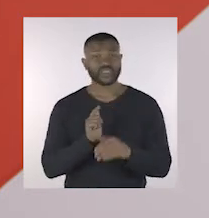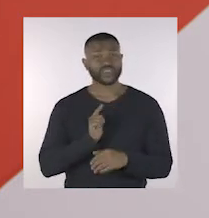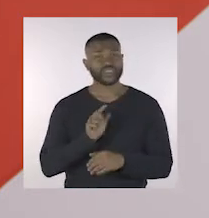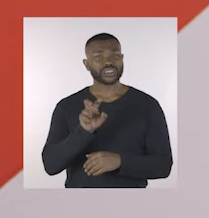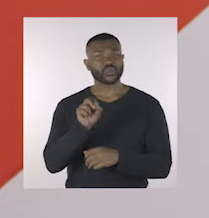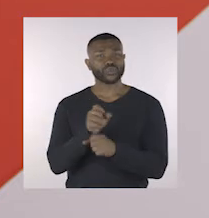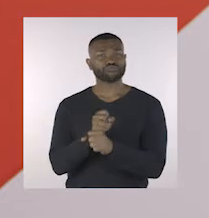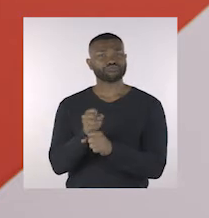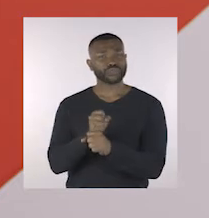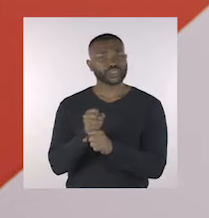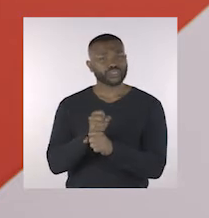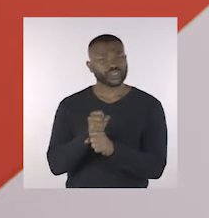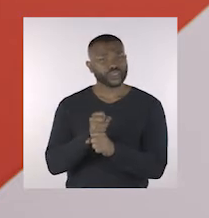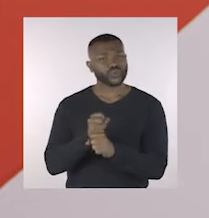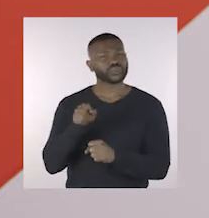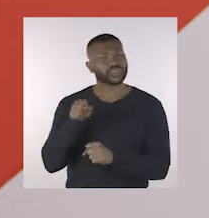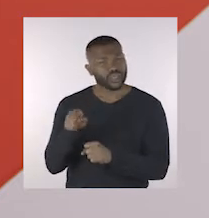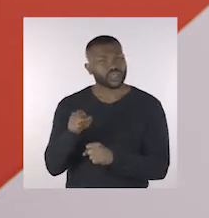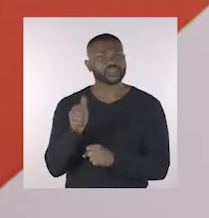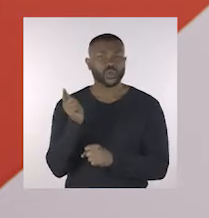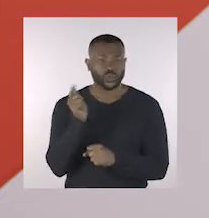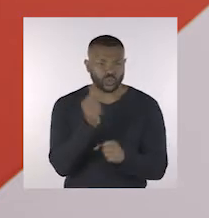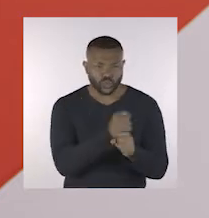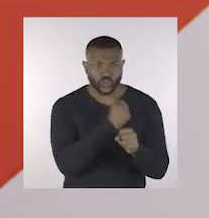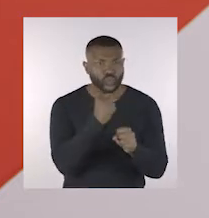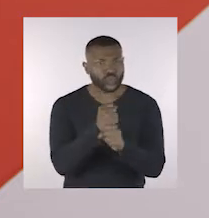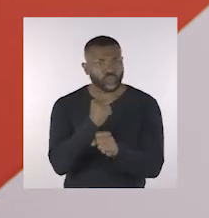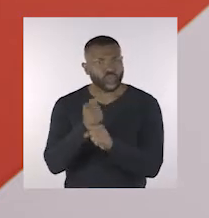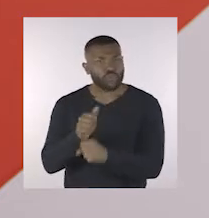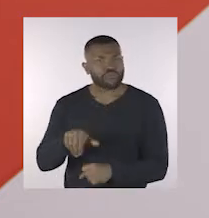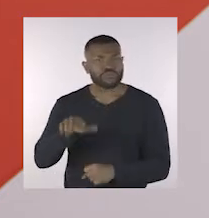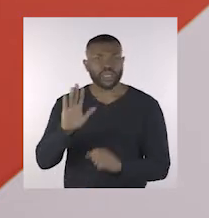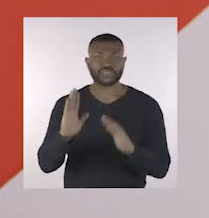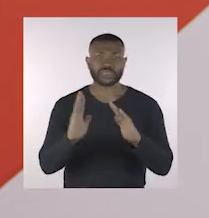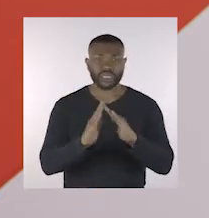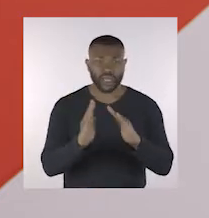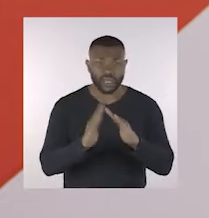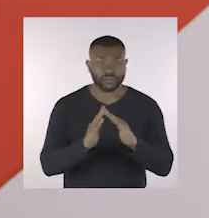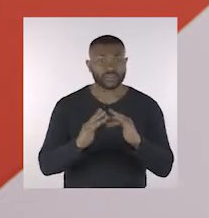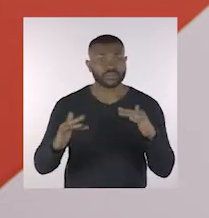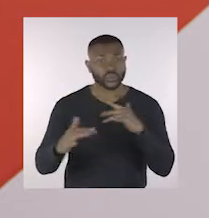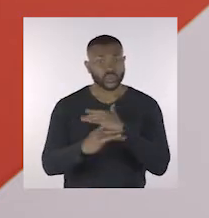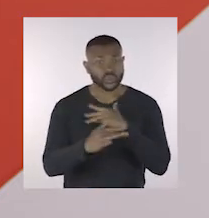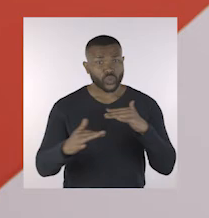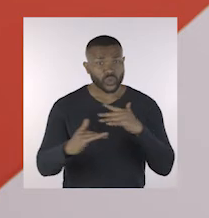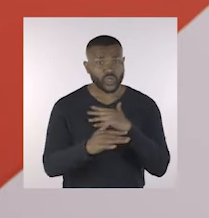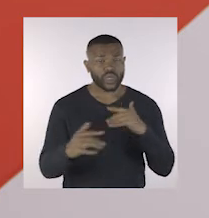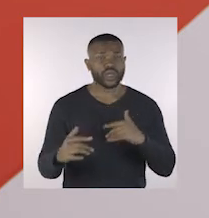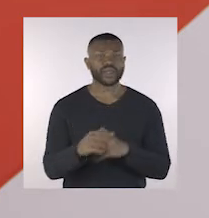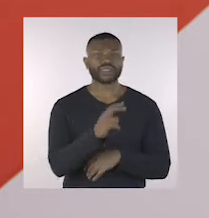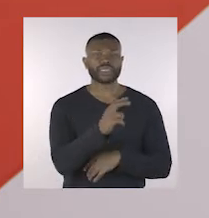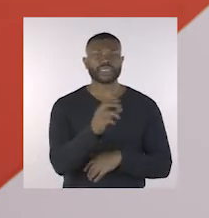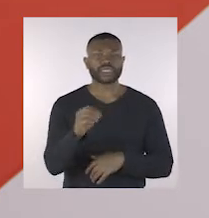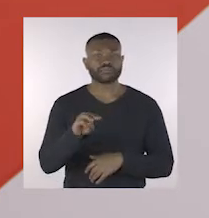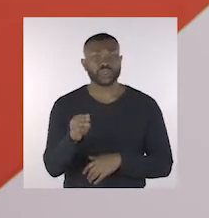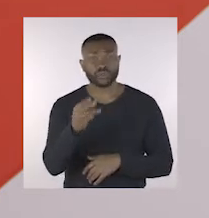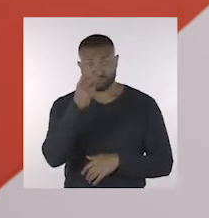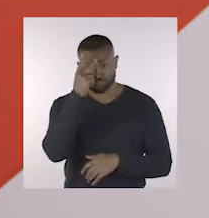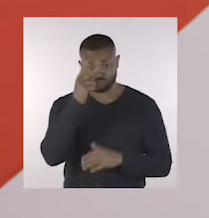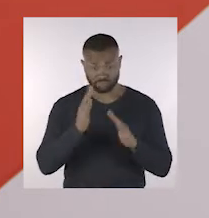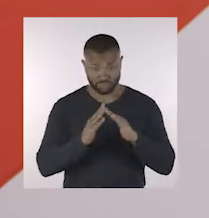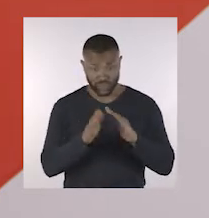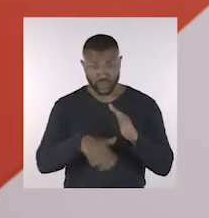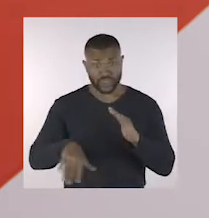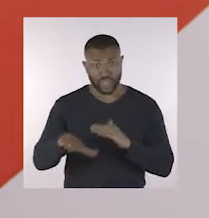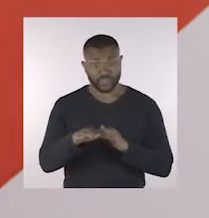empresa que de mais 50 anos que foi com a empresa que mais construiu casas na região metropolitana em torno de meio